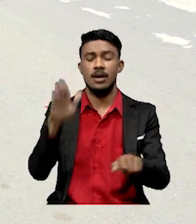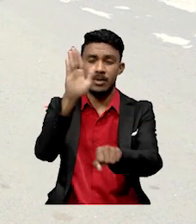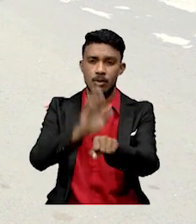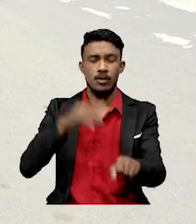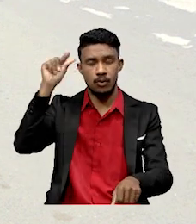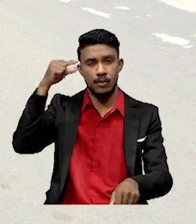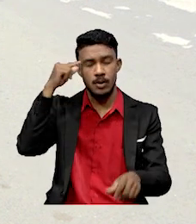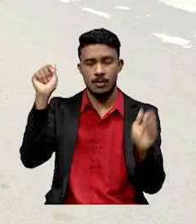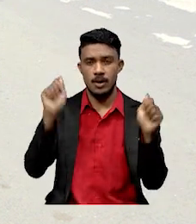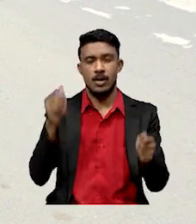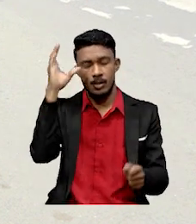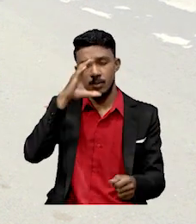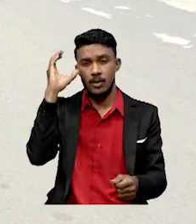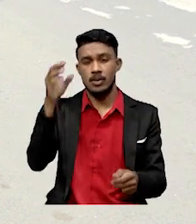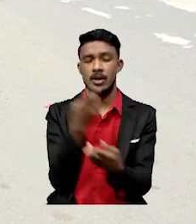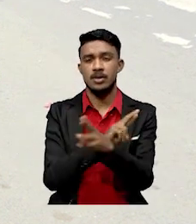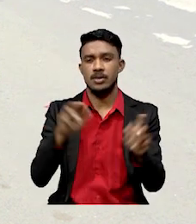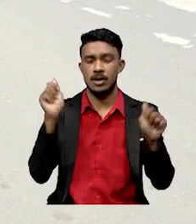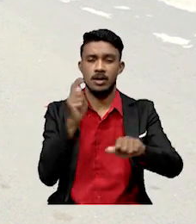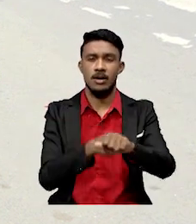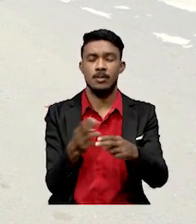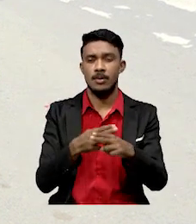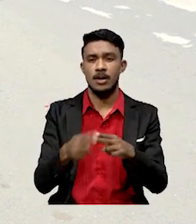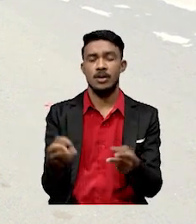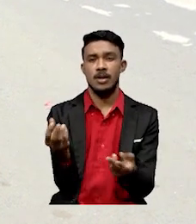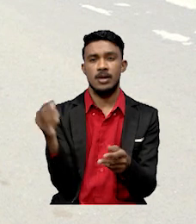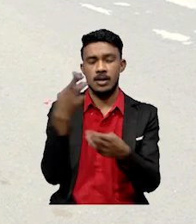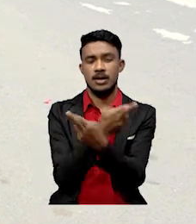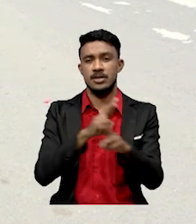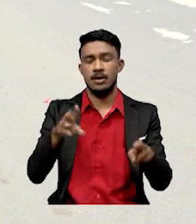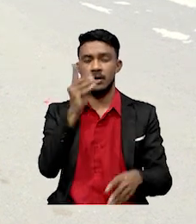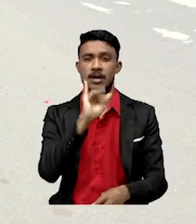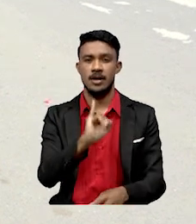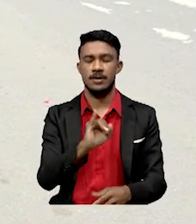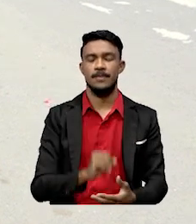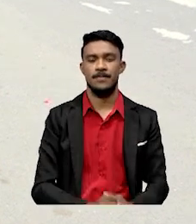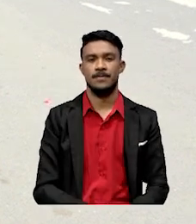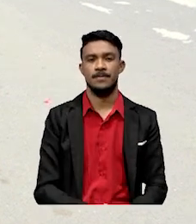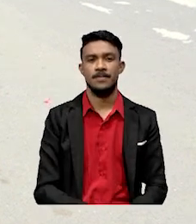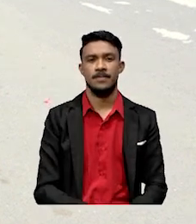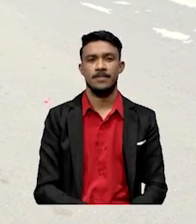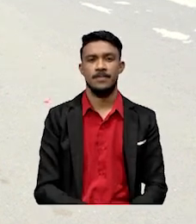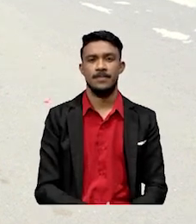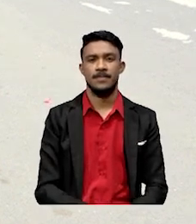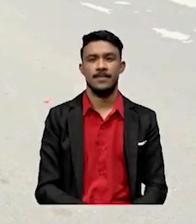ho dibuka solução e tempo badak, atu restaura Dili ne fafura. Equipa cobertura, GMN.